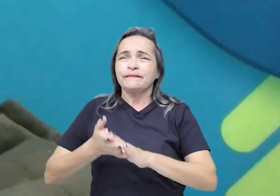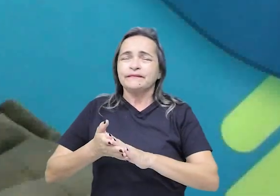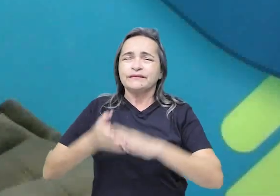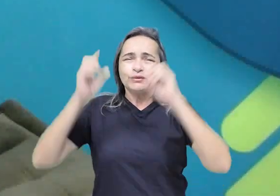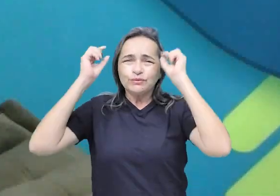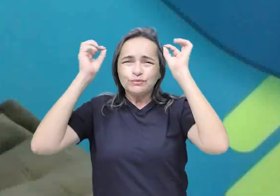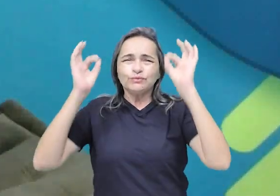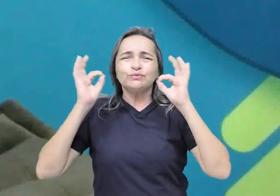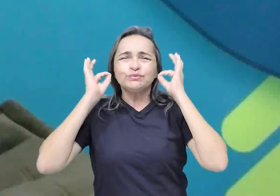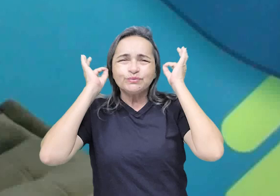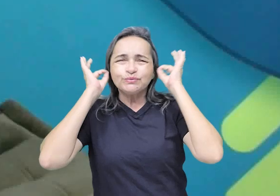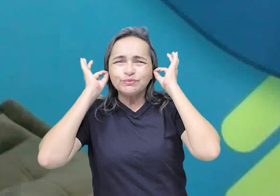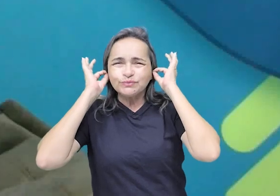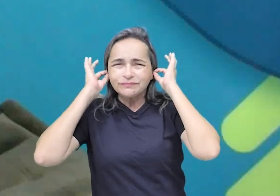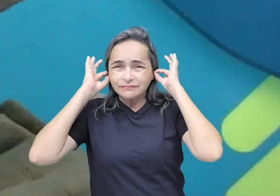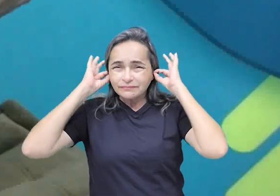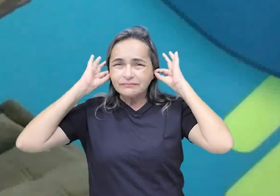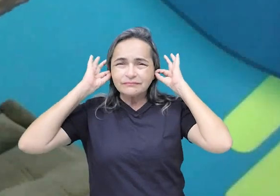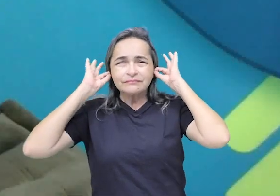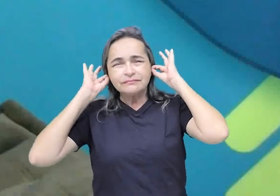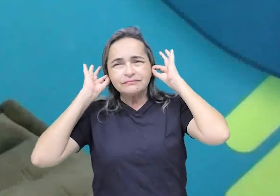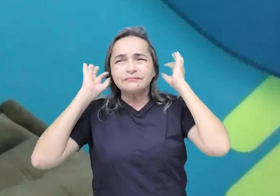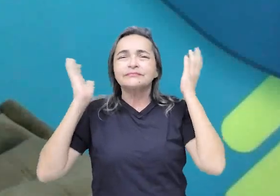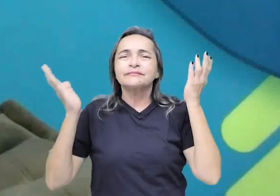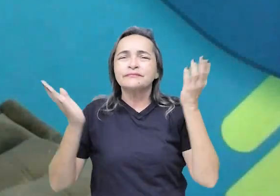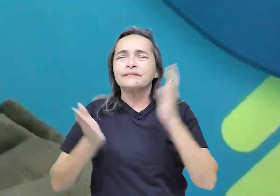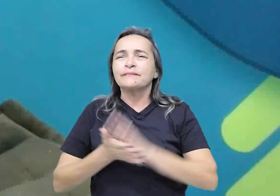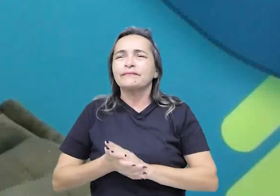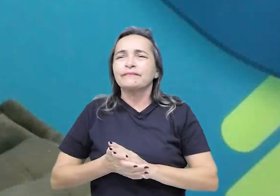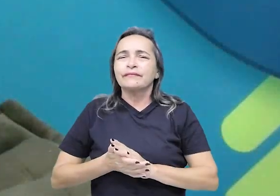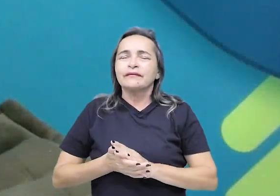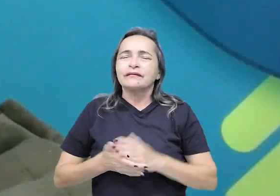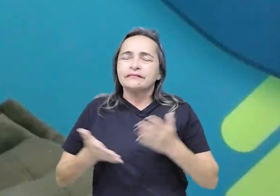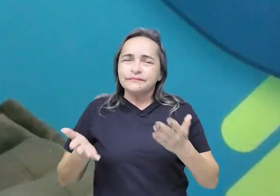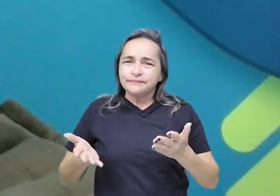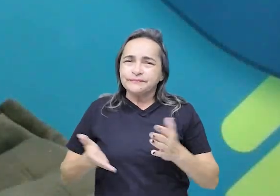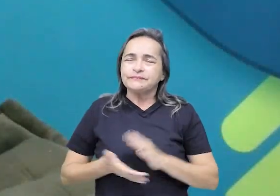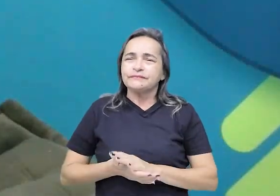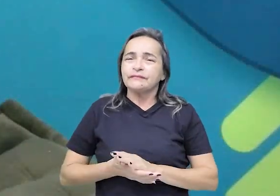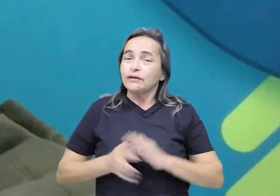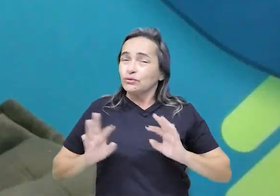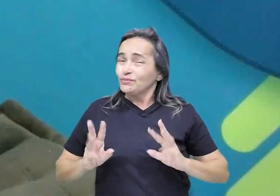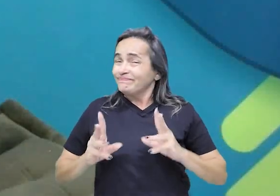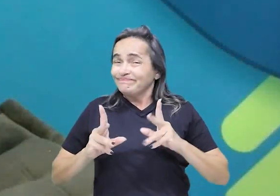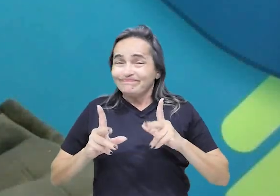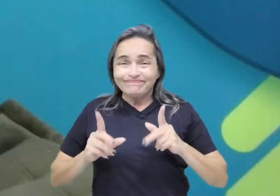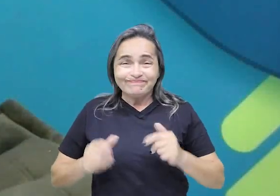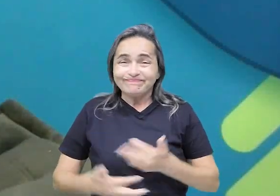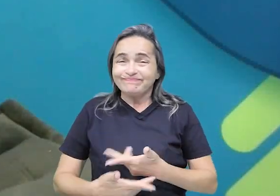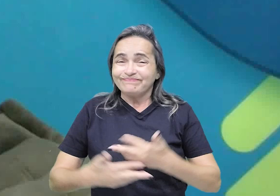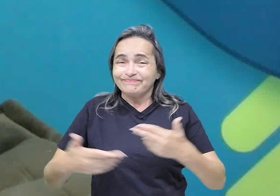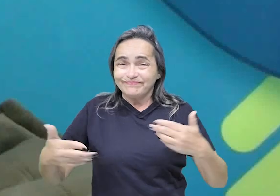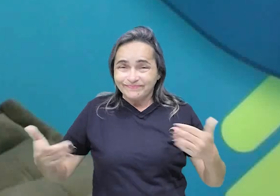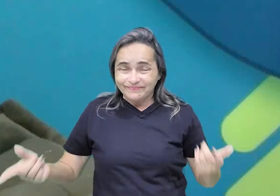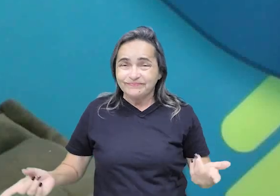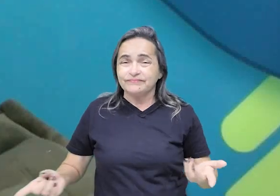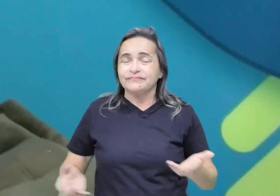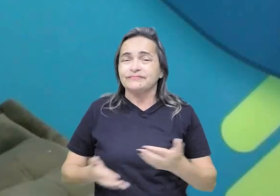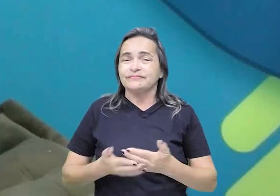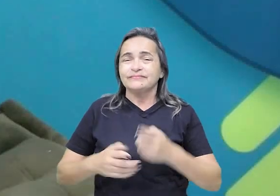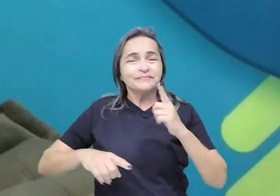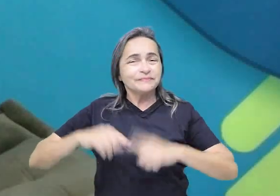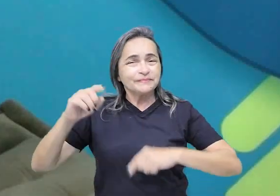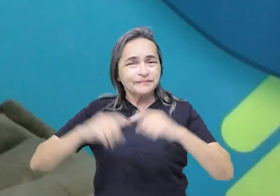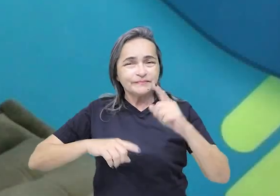de abafadores, o uso de fones de ouvido. Então, assim, toda essa questão que envolve